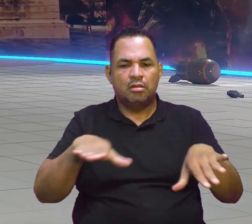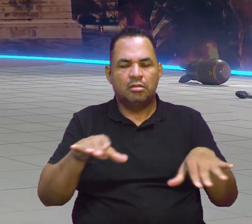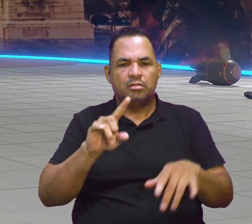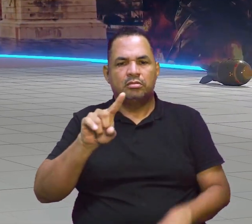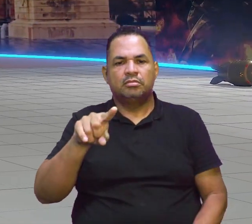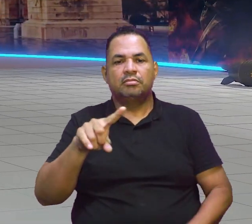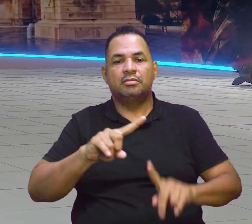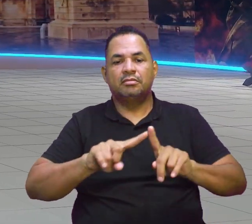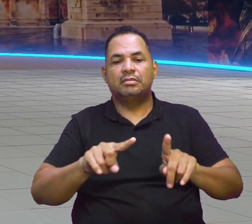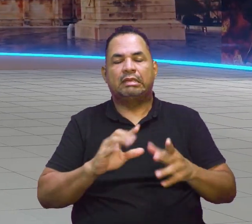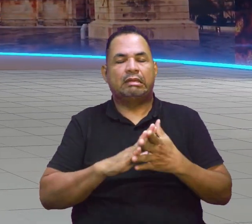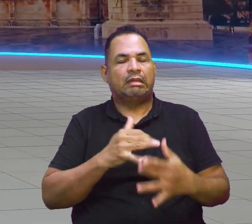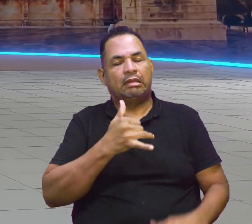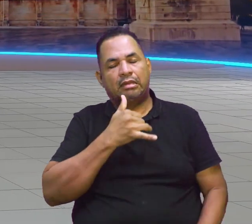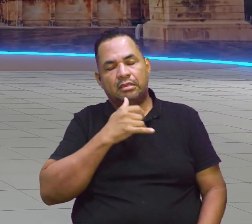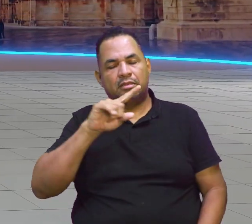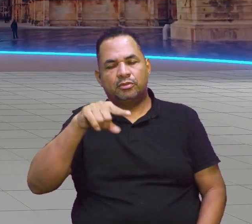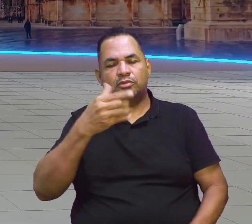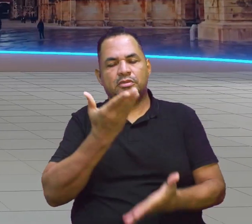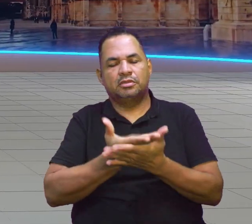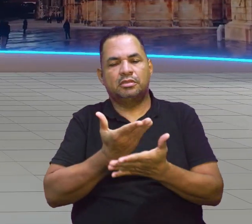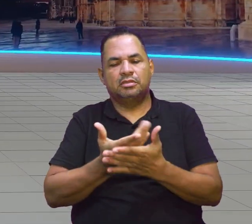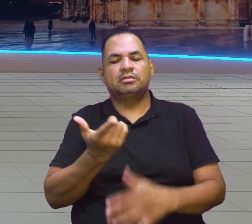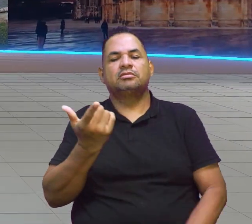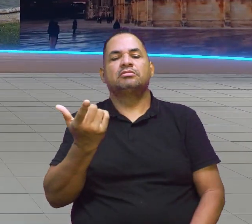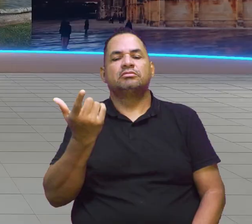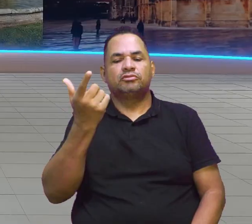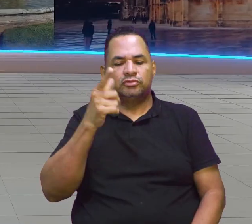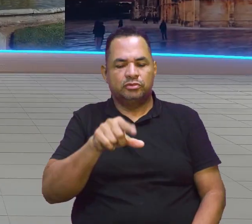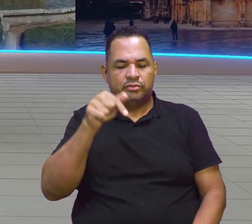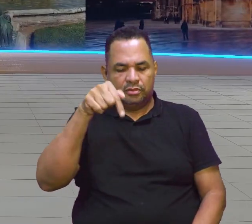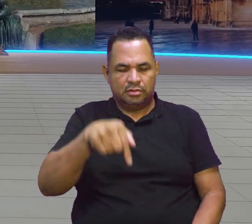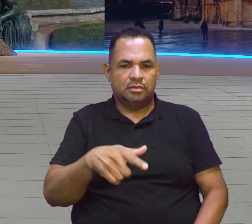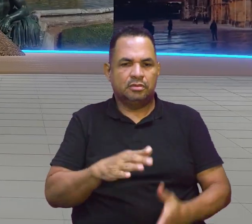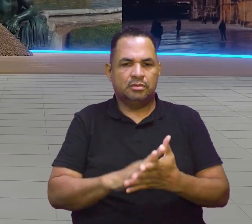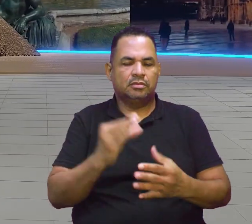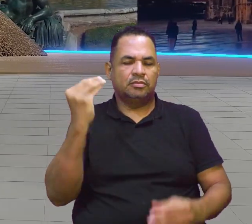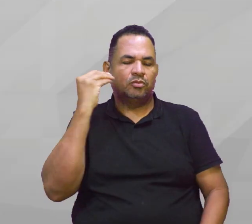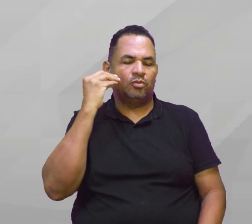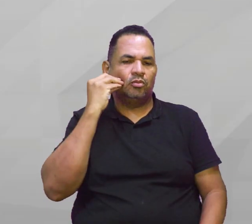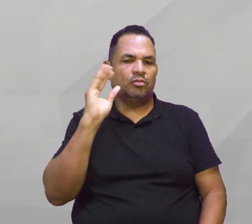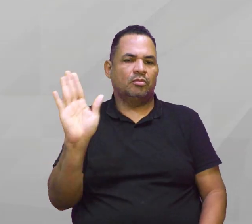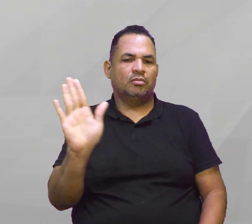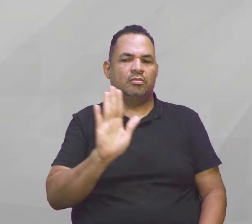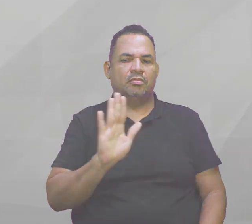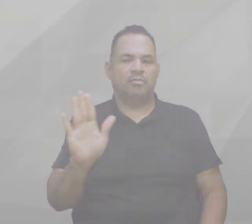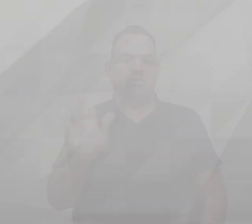triste, porque na próxima aula eu estarei de volta, certo? Então é isso, um grande beijo e tchau!